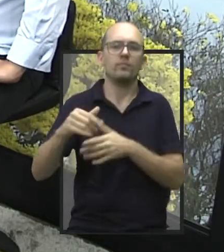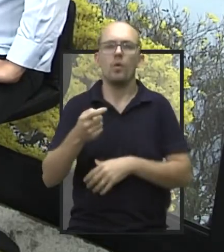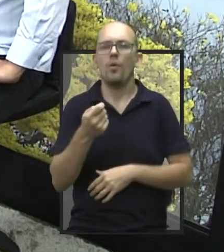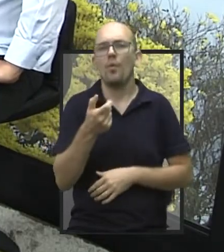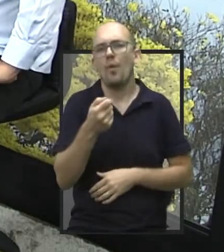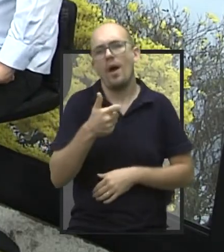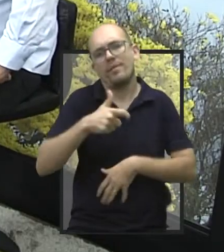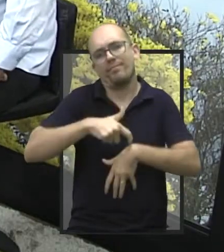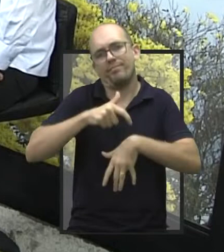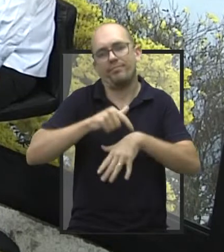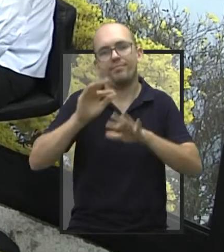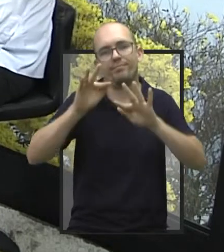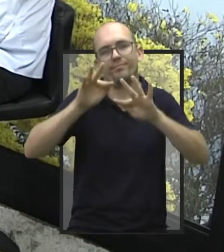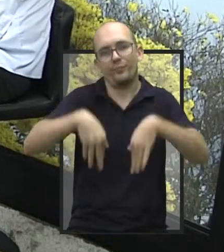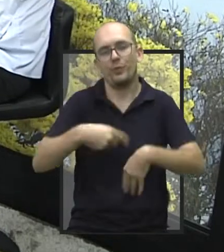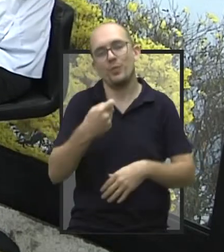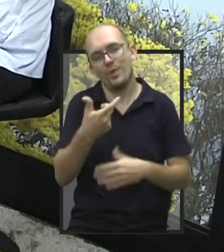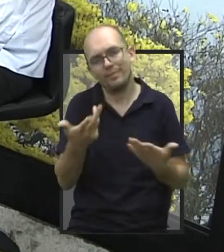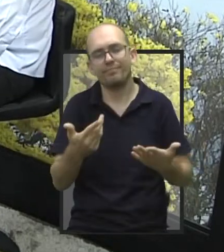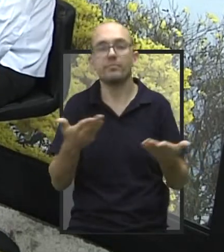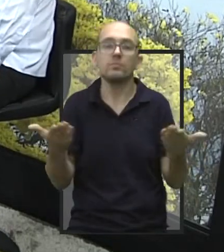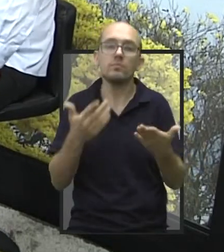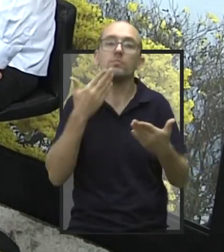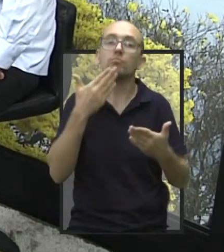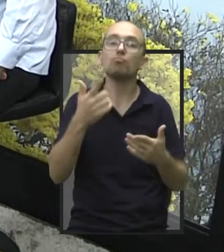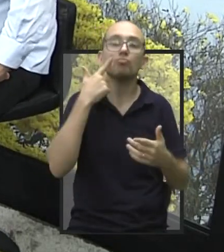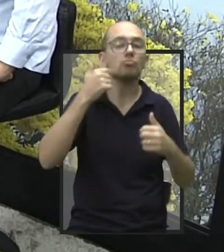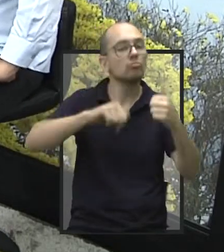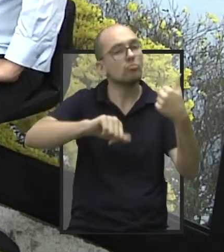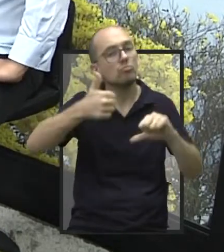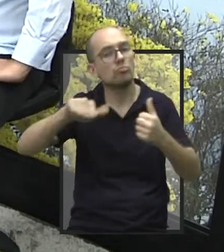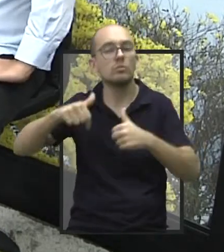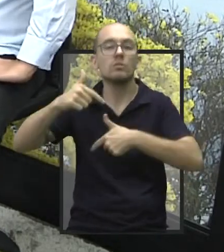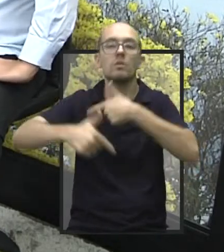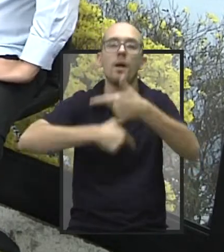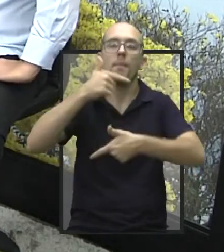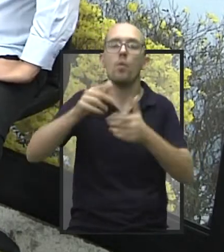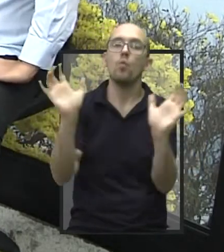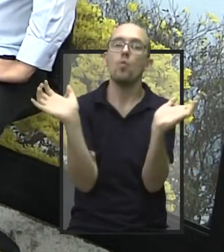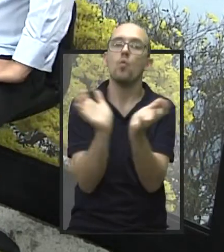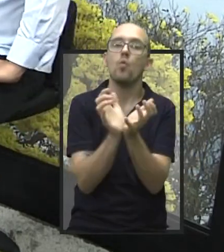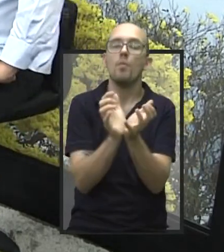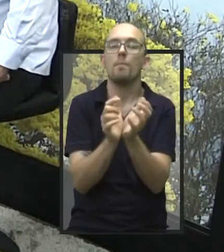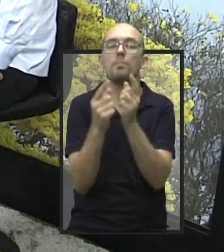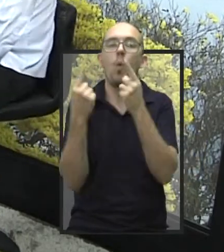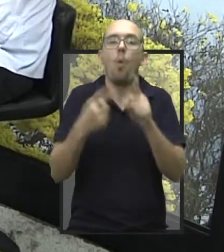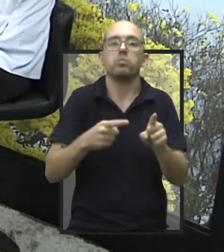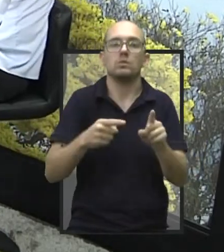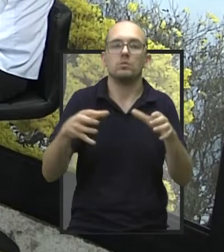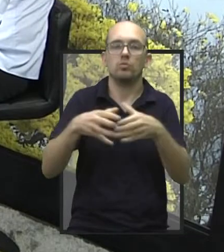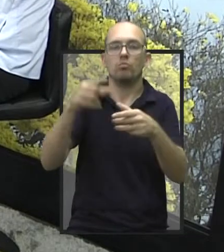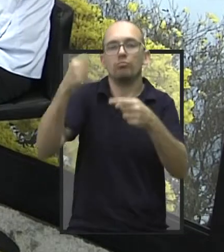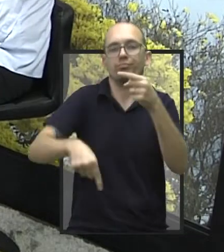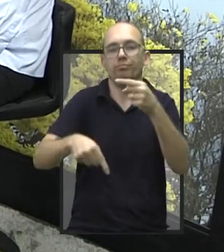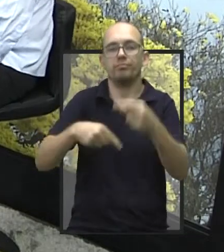já com o tempo esgotado, gostaria que o senhor fizesse uma avaliação do trabalho da oposição aqui na Câmara